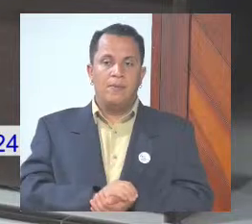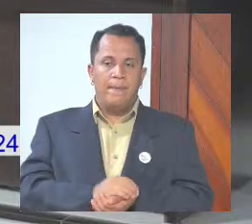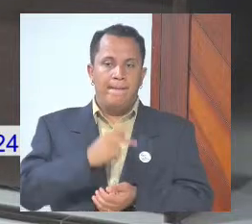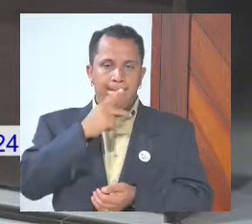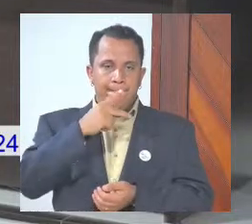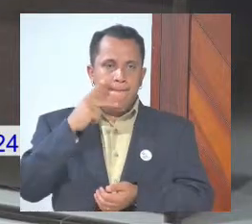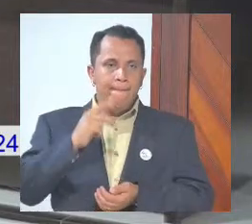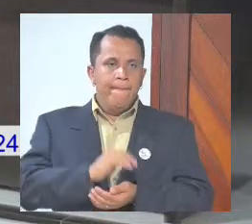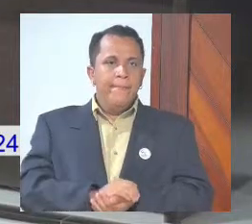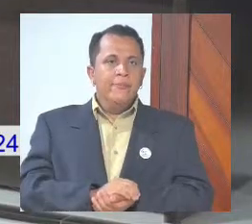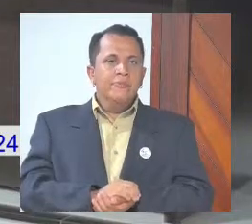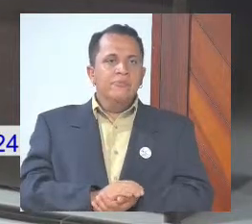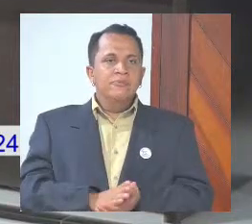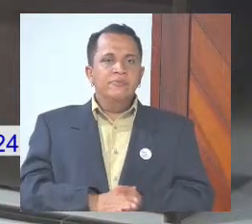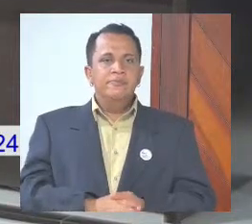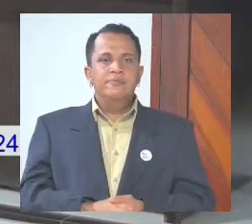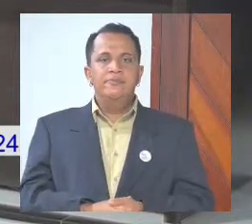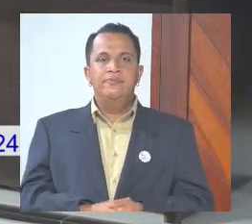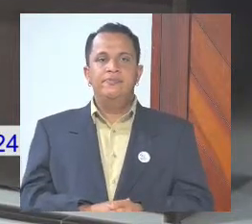PP.